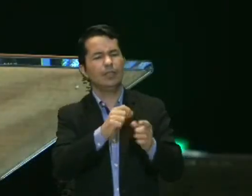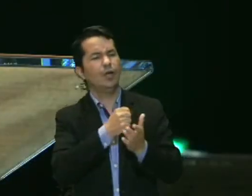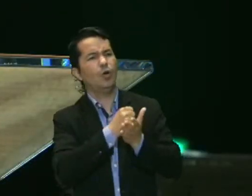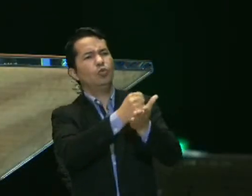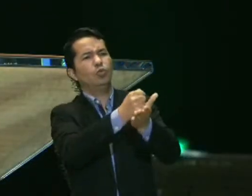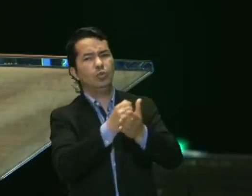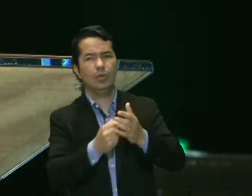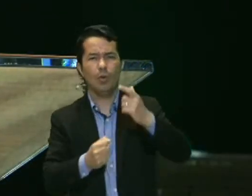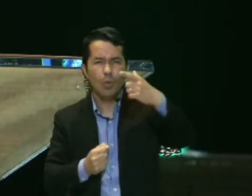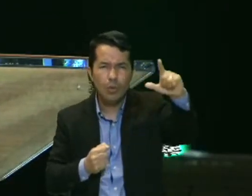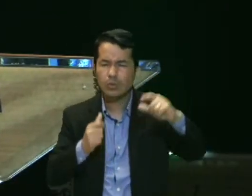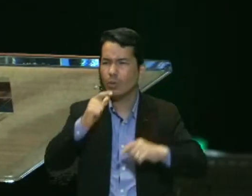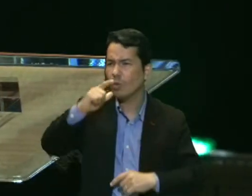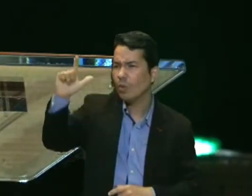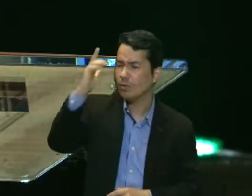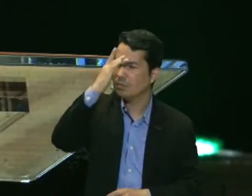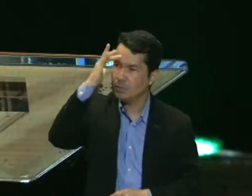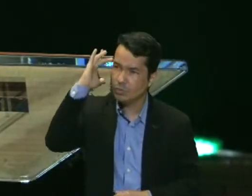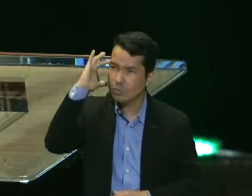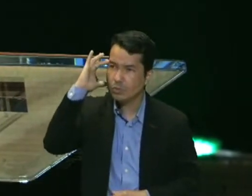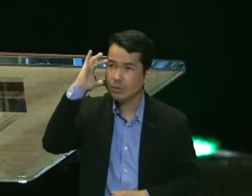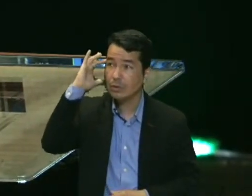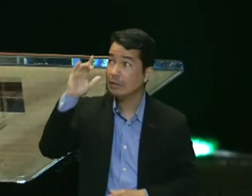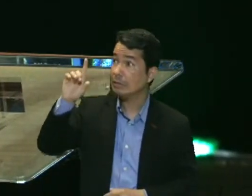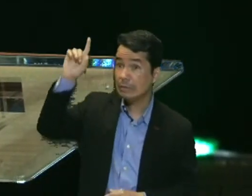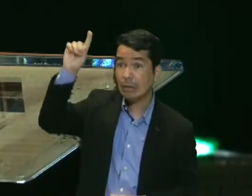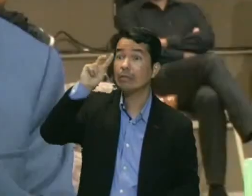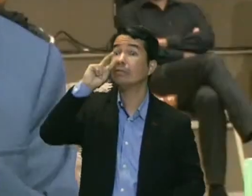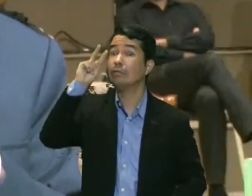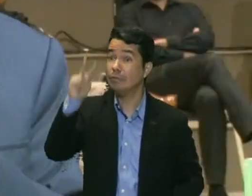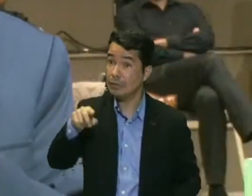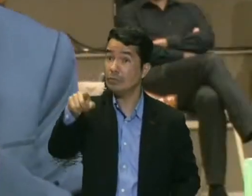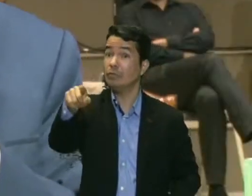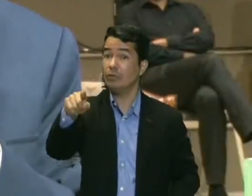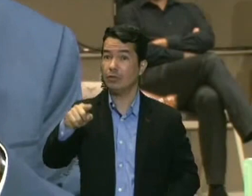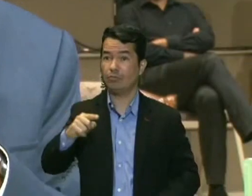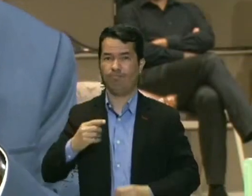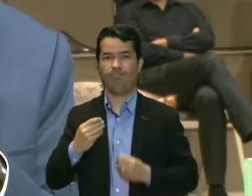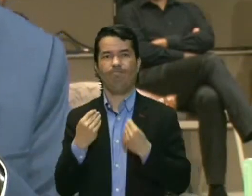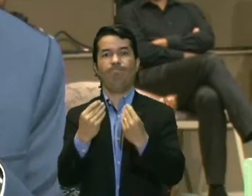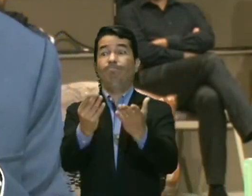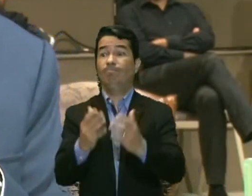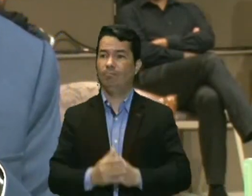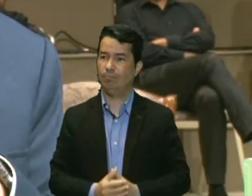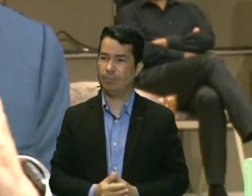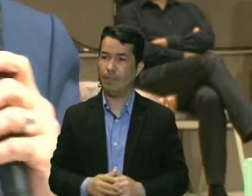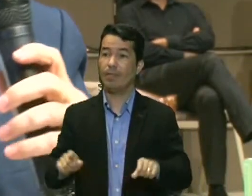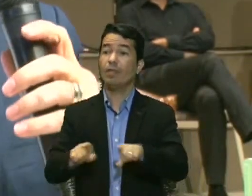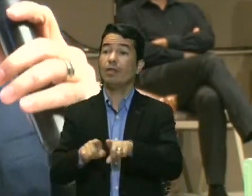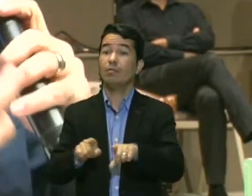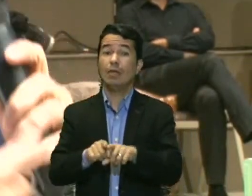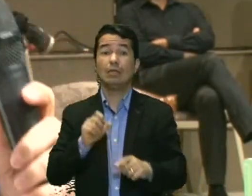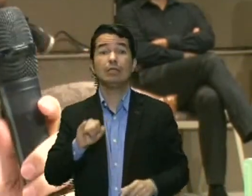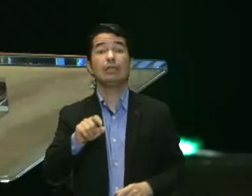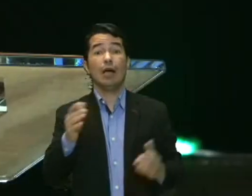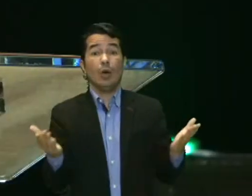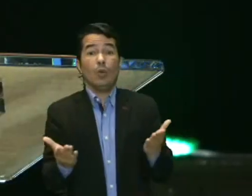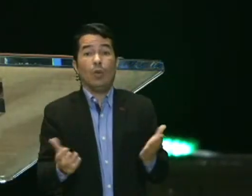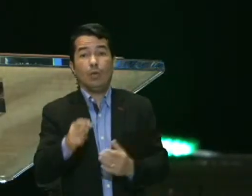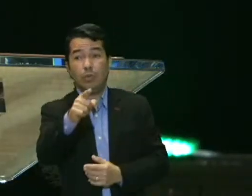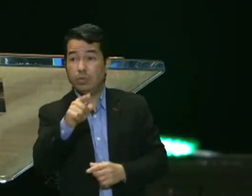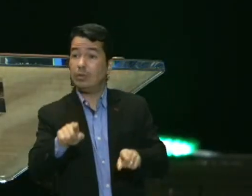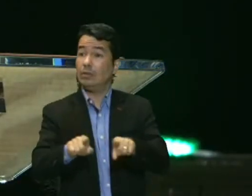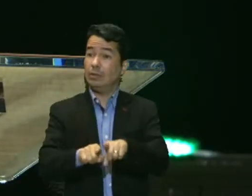pessoas, ser um canal da graça de Deus na vida de outras pessoas, de diferentes formas. Se isso é uma prática